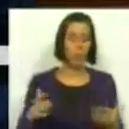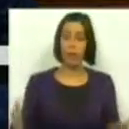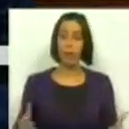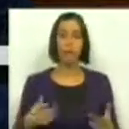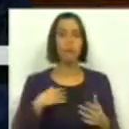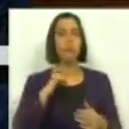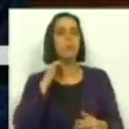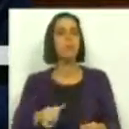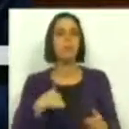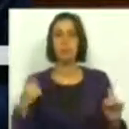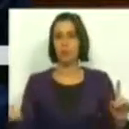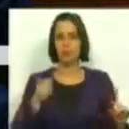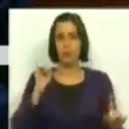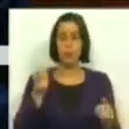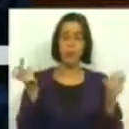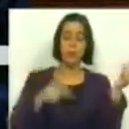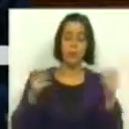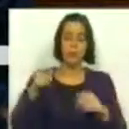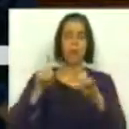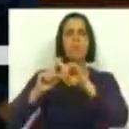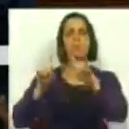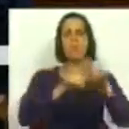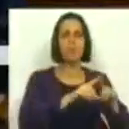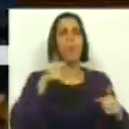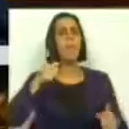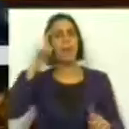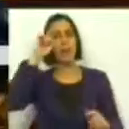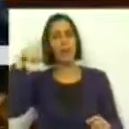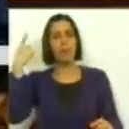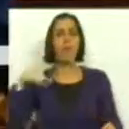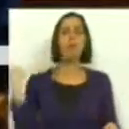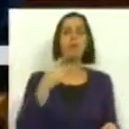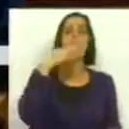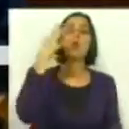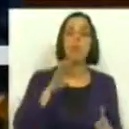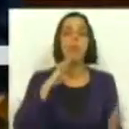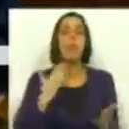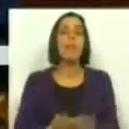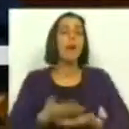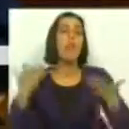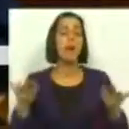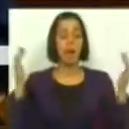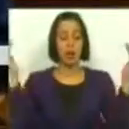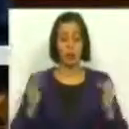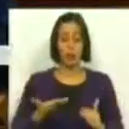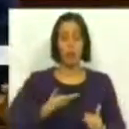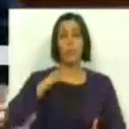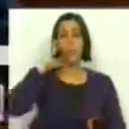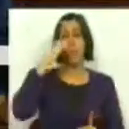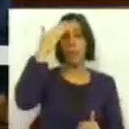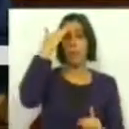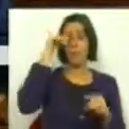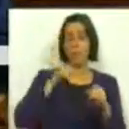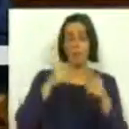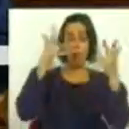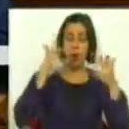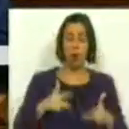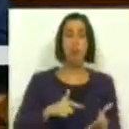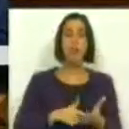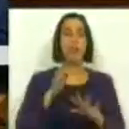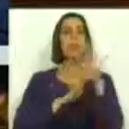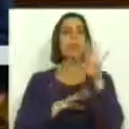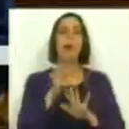vamos consentir. Circunstâncias variadas e bem conhecidas de todos levaram a que a redução do déficit prevista neste